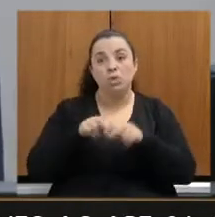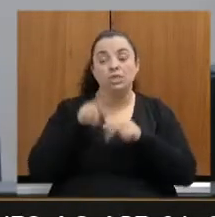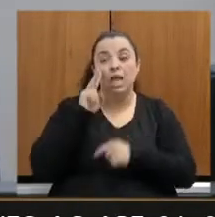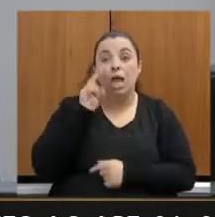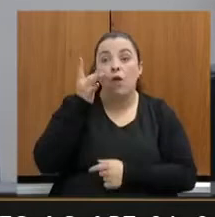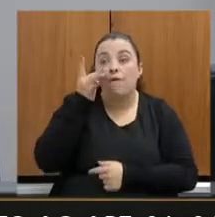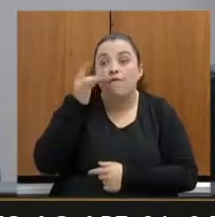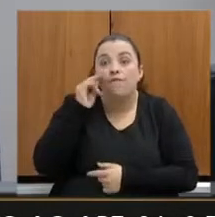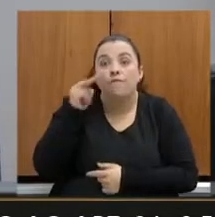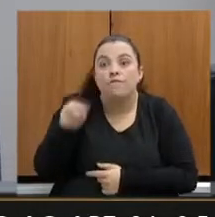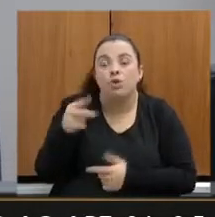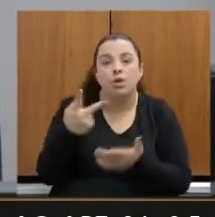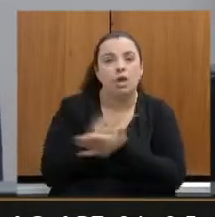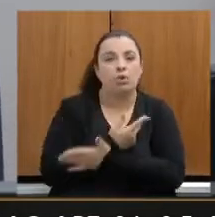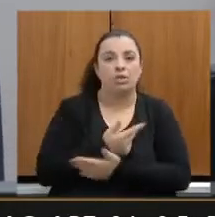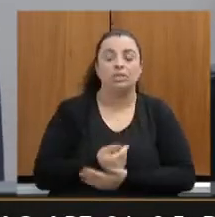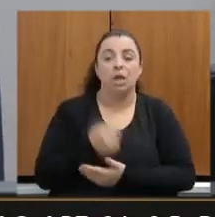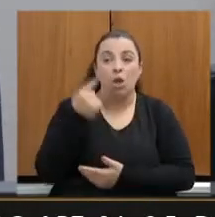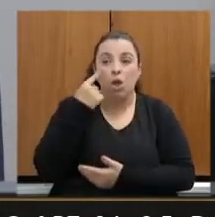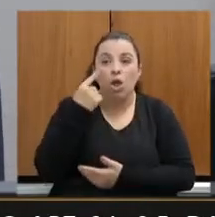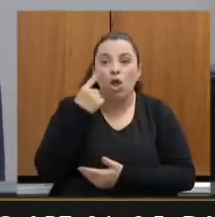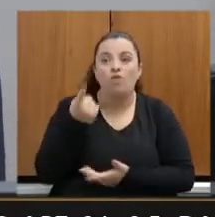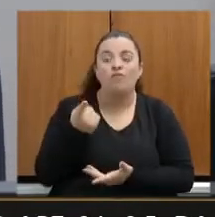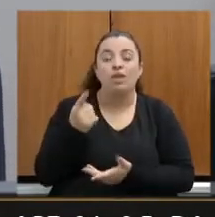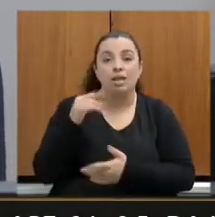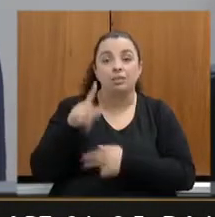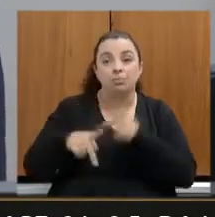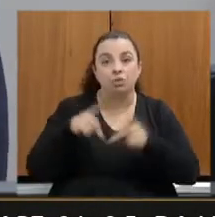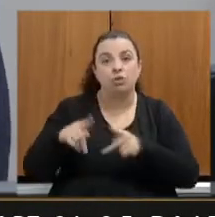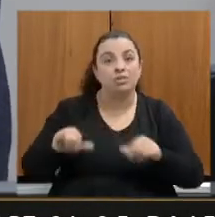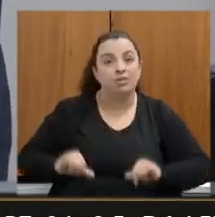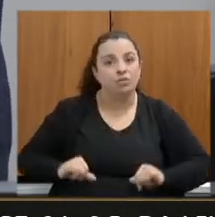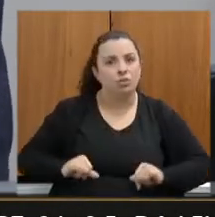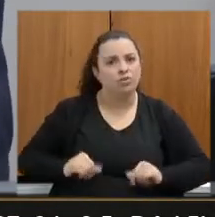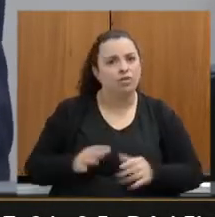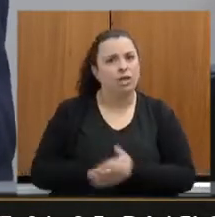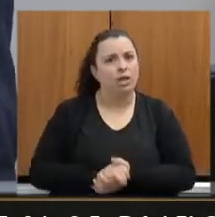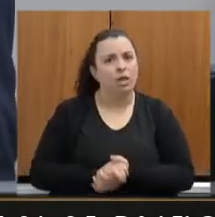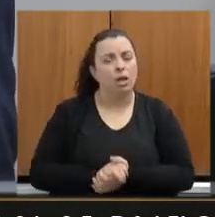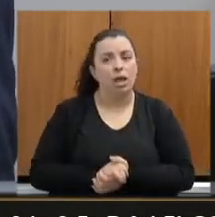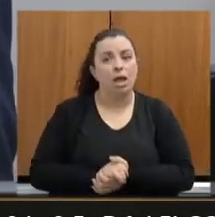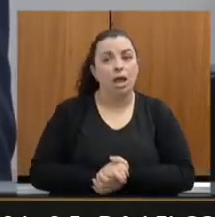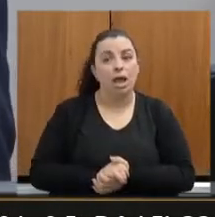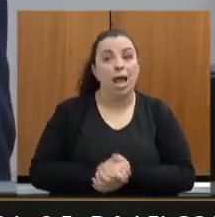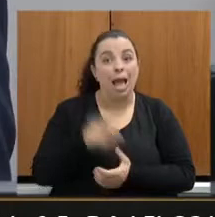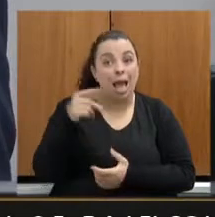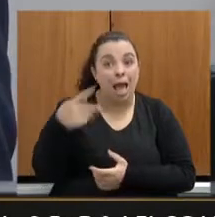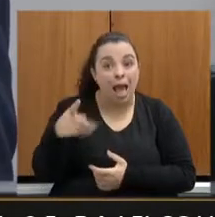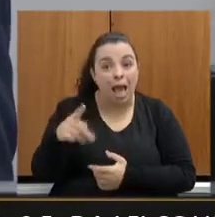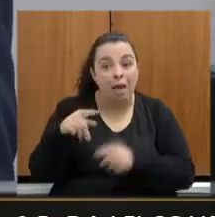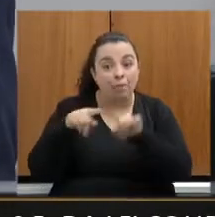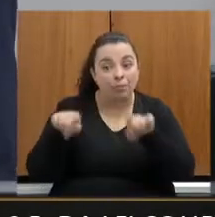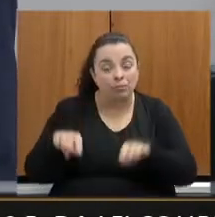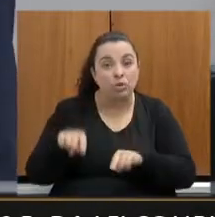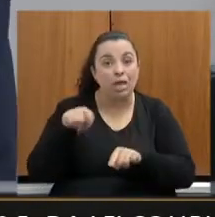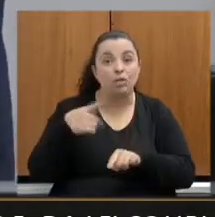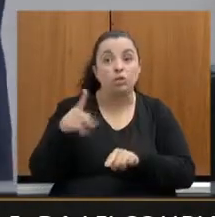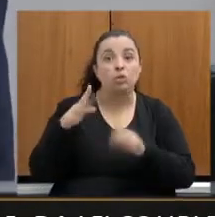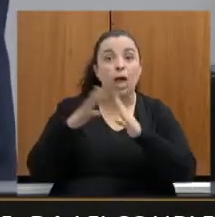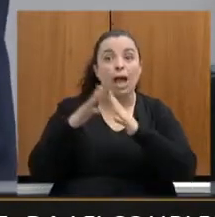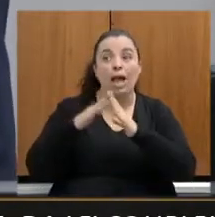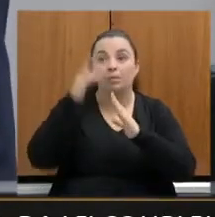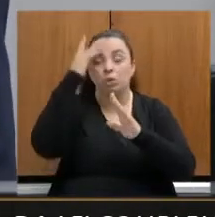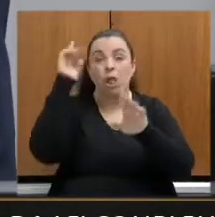o que que aconteceu e eu vi o sofrimento que estava ali as pessoas pessoas inclusive as suas casas pichadas né como